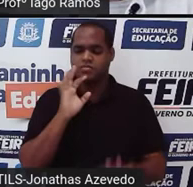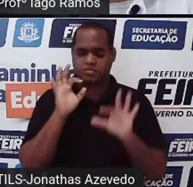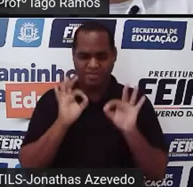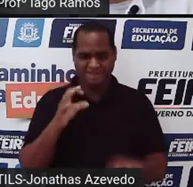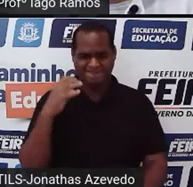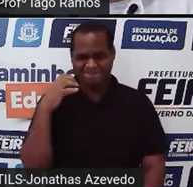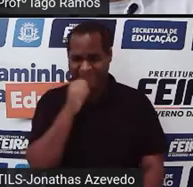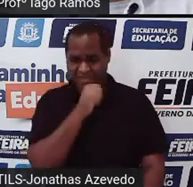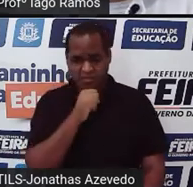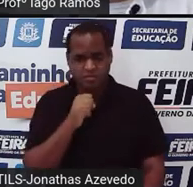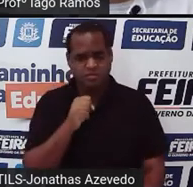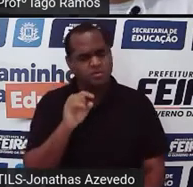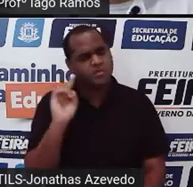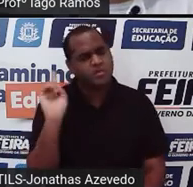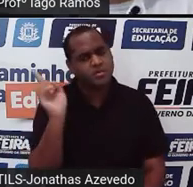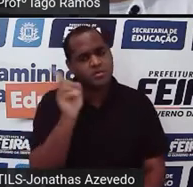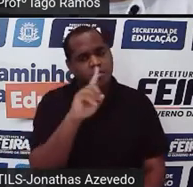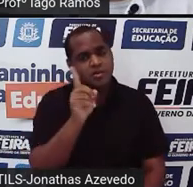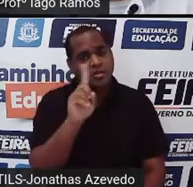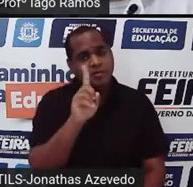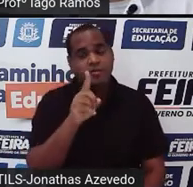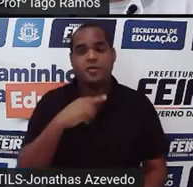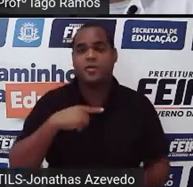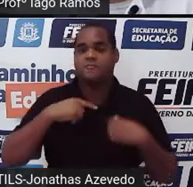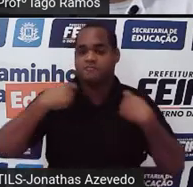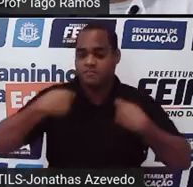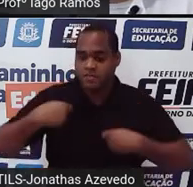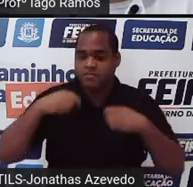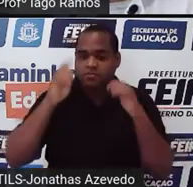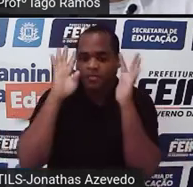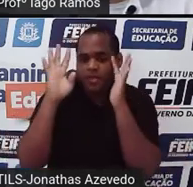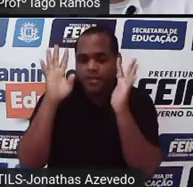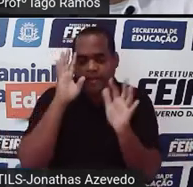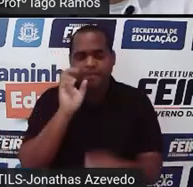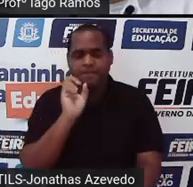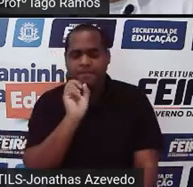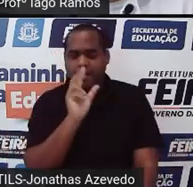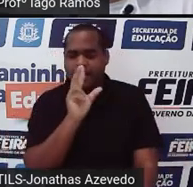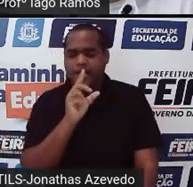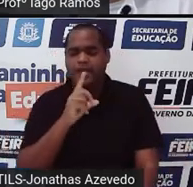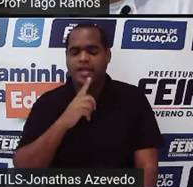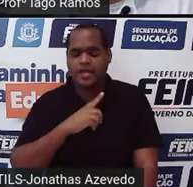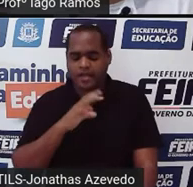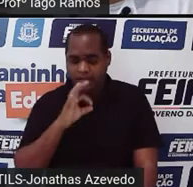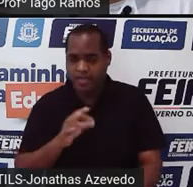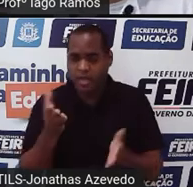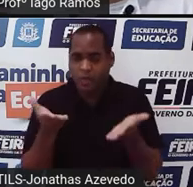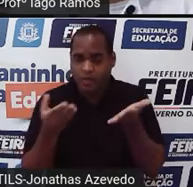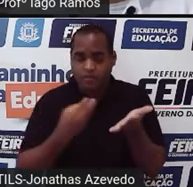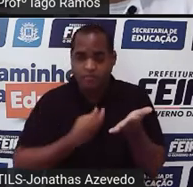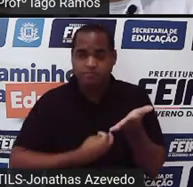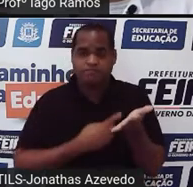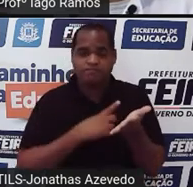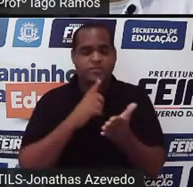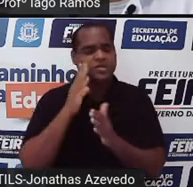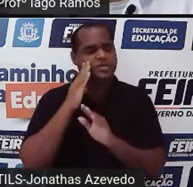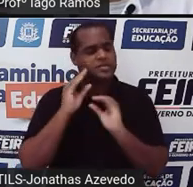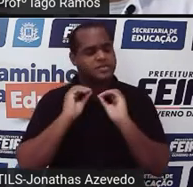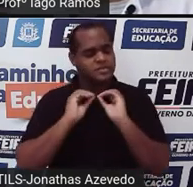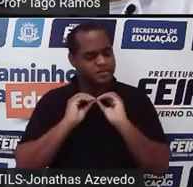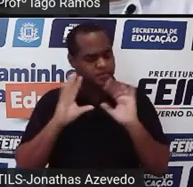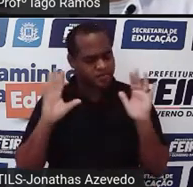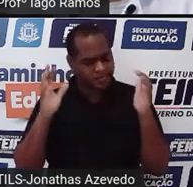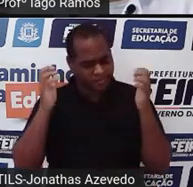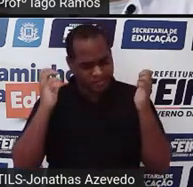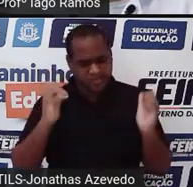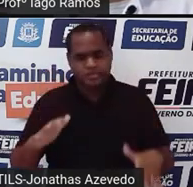bem rápido gente tem que parar um pouquinho pensar e ver poxa até aqui né até esse momento o quanto foi